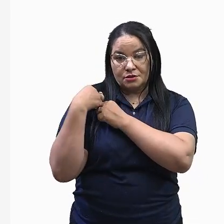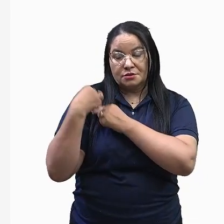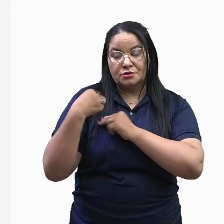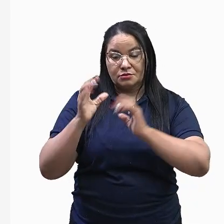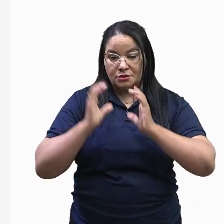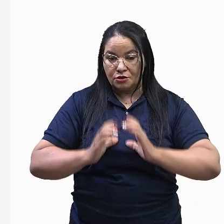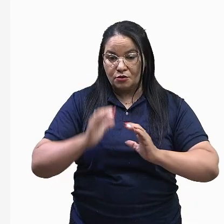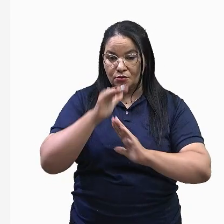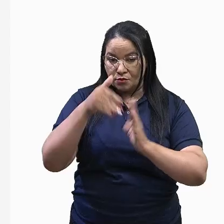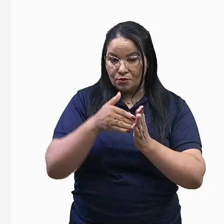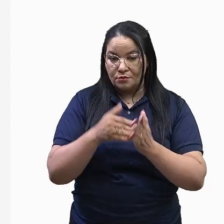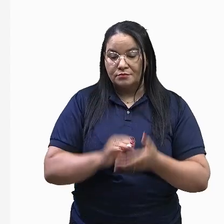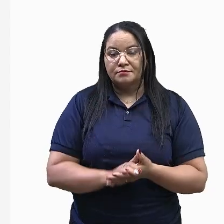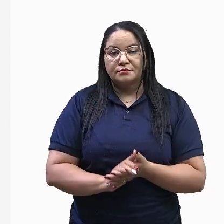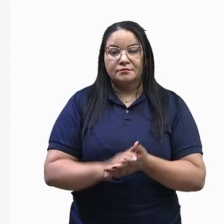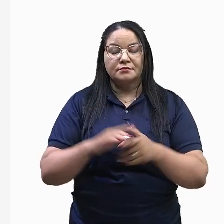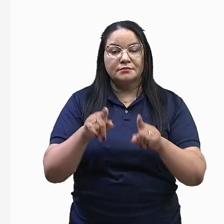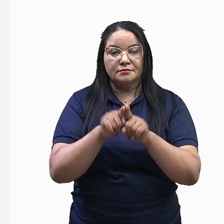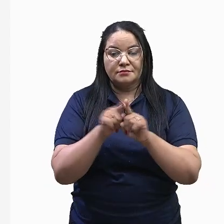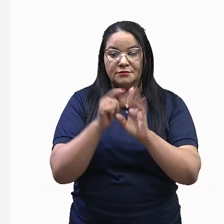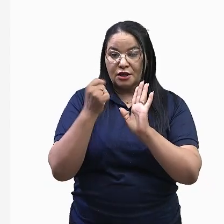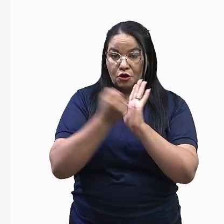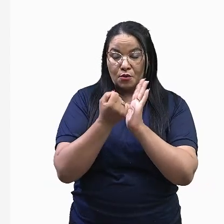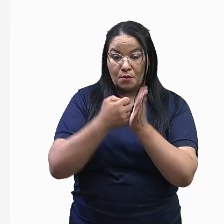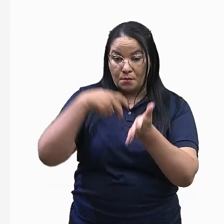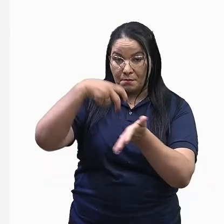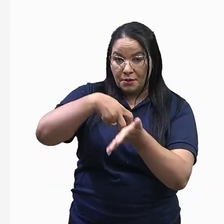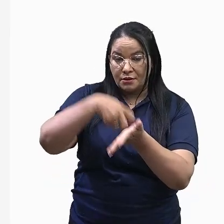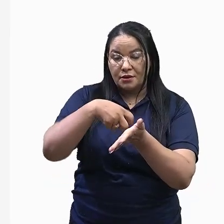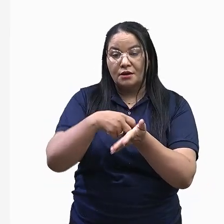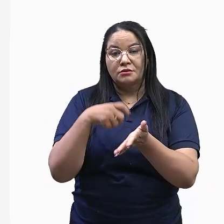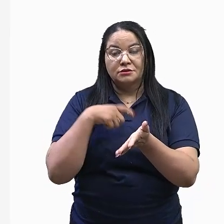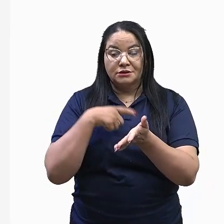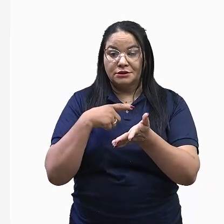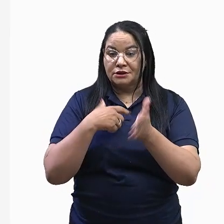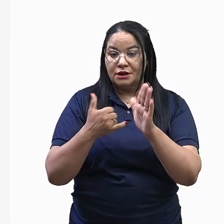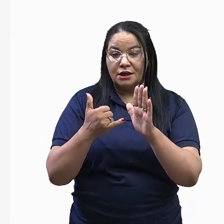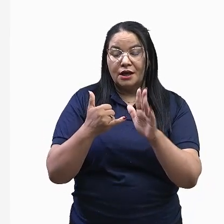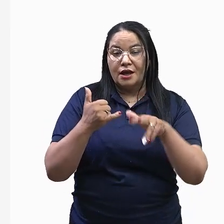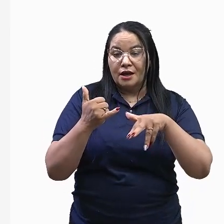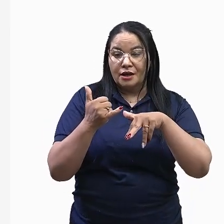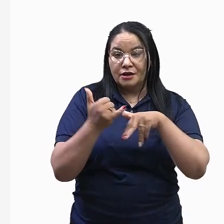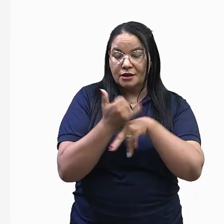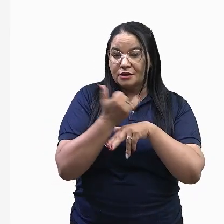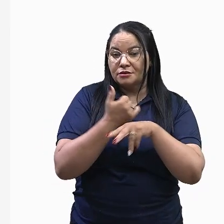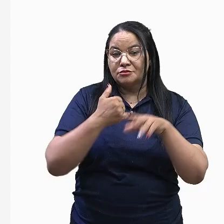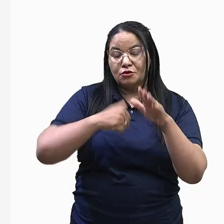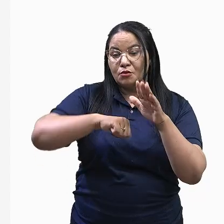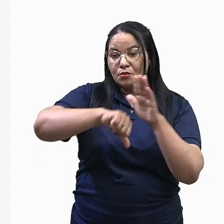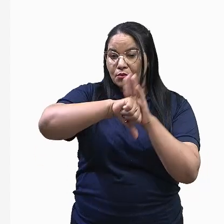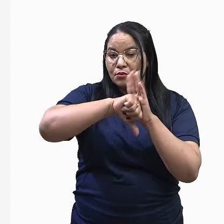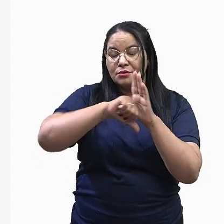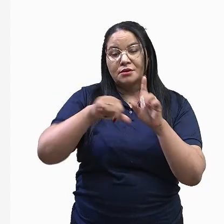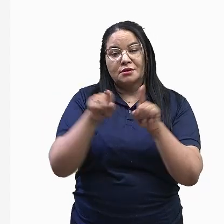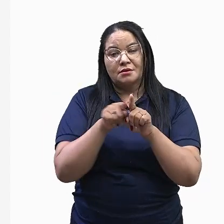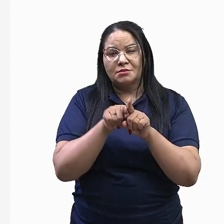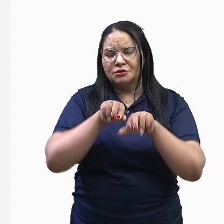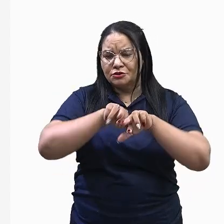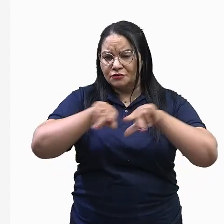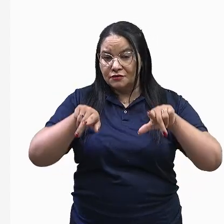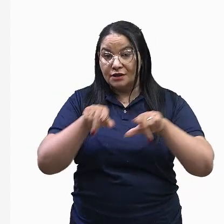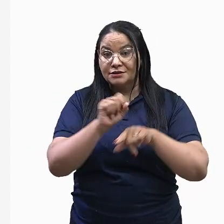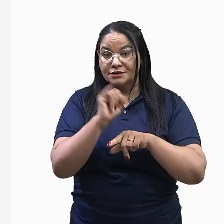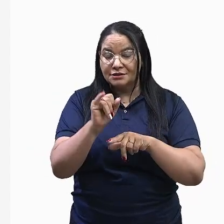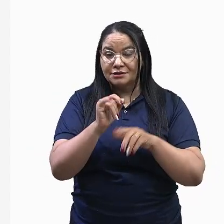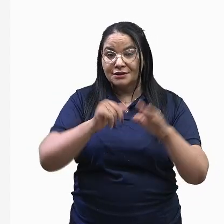O Código Penal, que justamente é dos crimes, né, que tem a ver com cometer determinado crime,